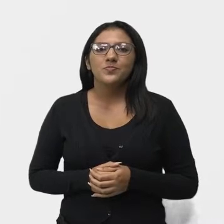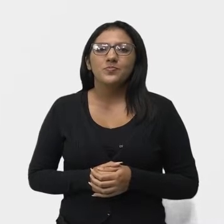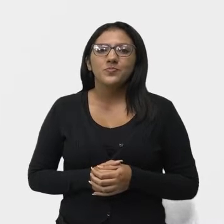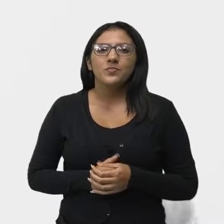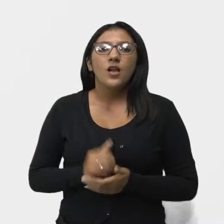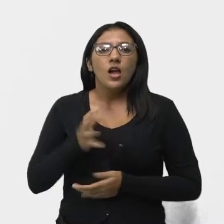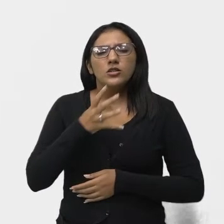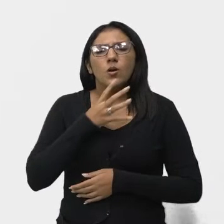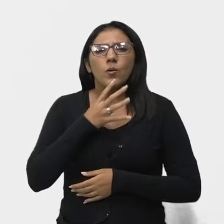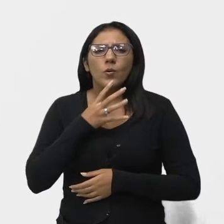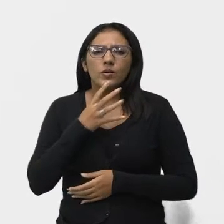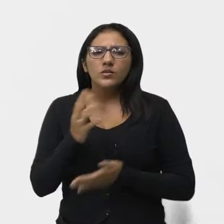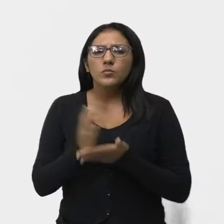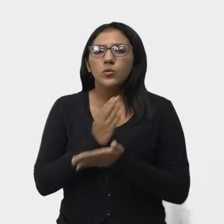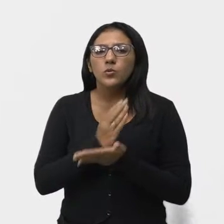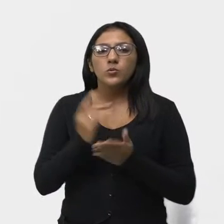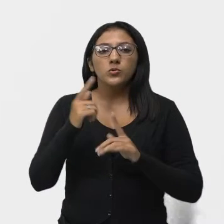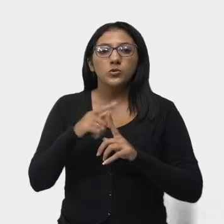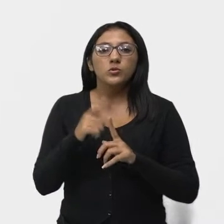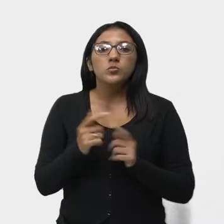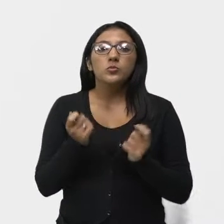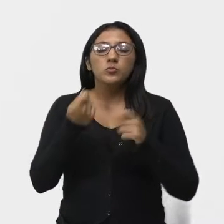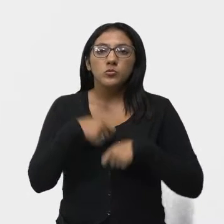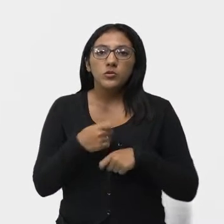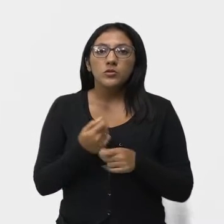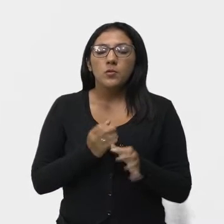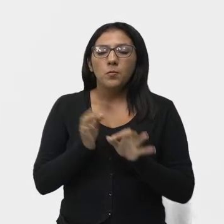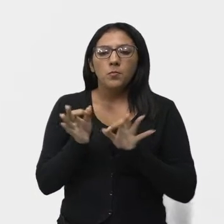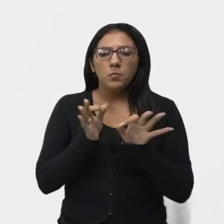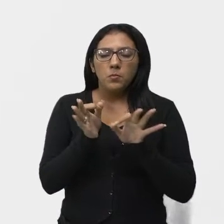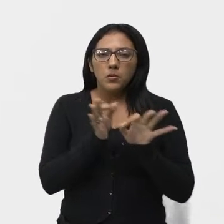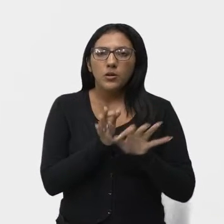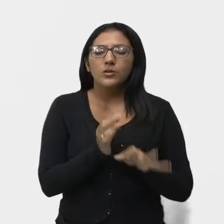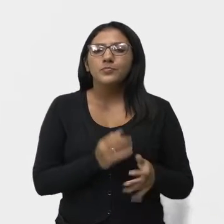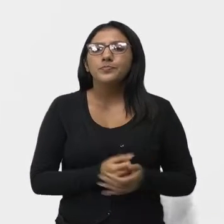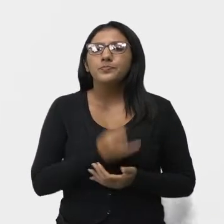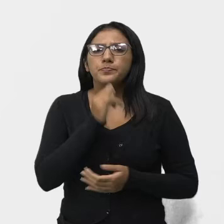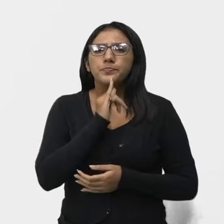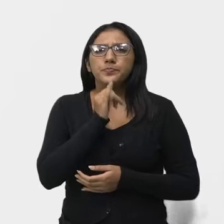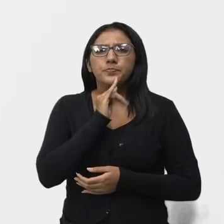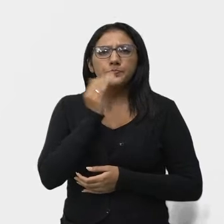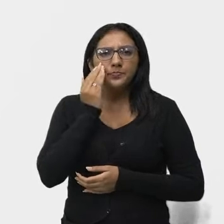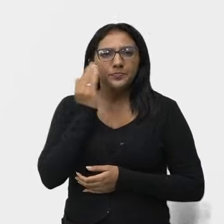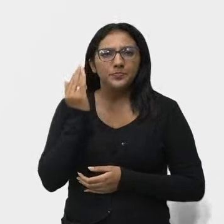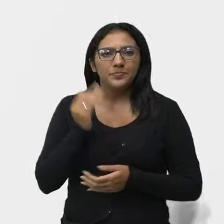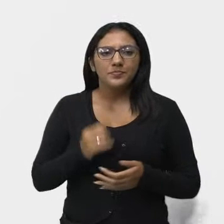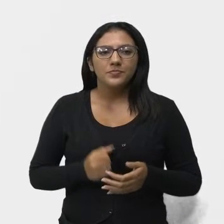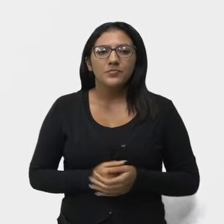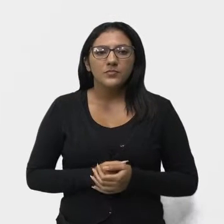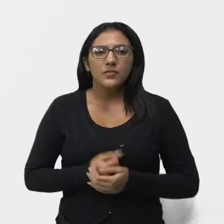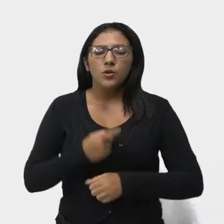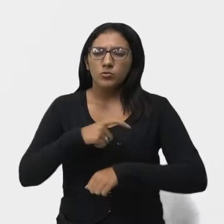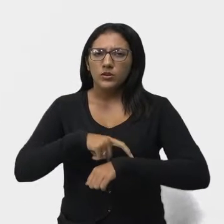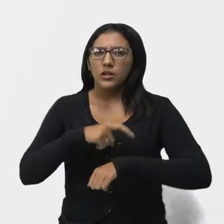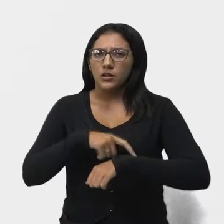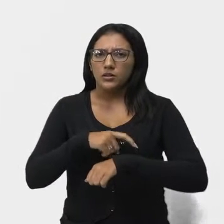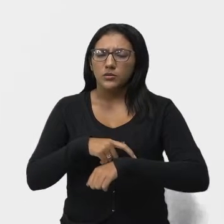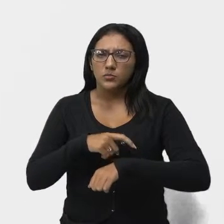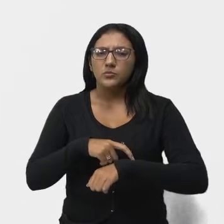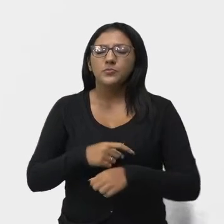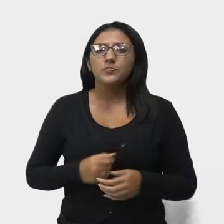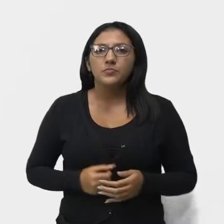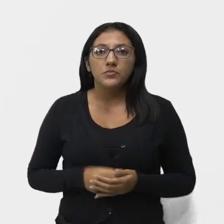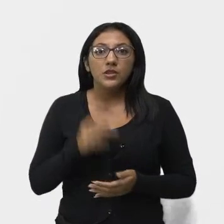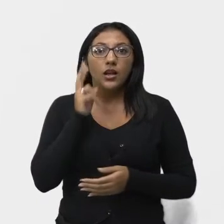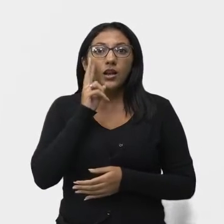Conhecemos como grandeza tudo aquilo que pode ser medido. Como exemplos, aí nós temos o tempo, né? Lembrando